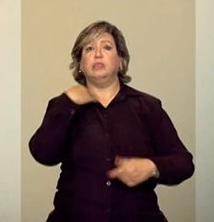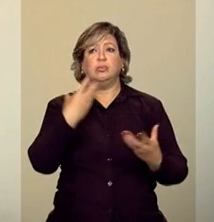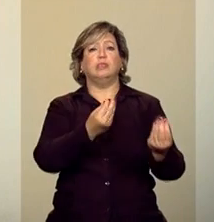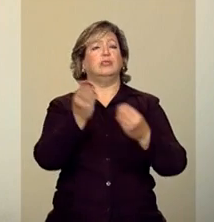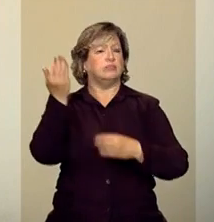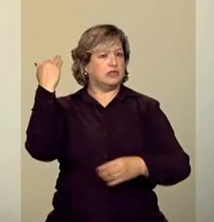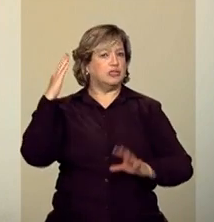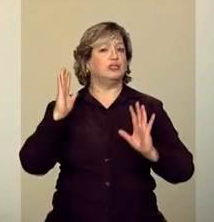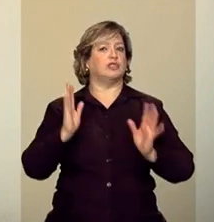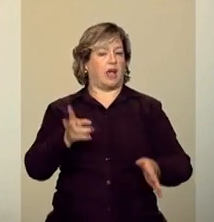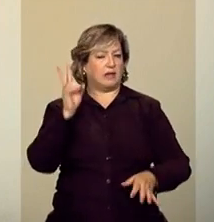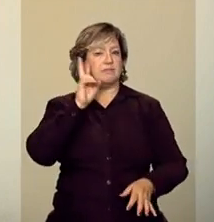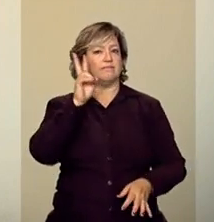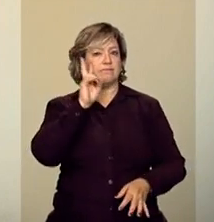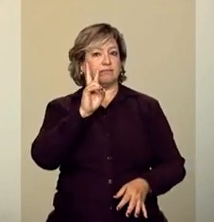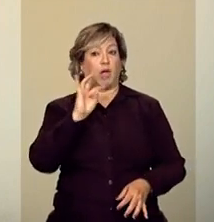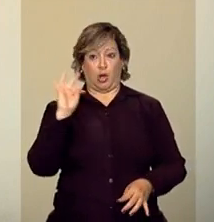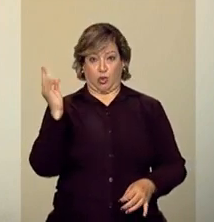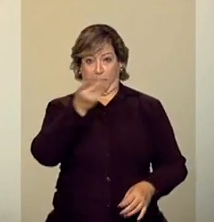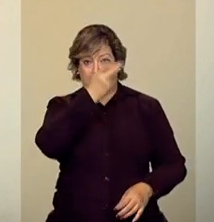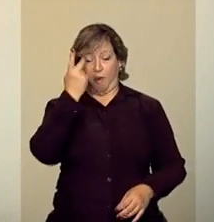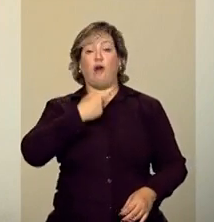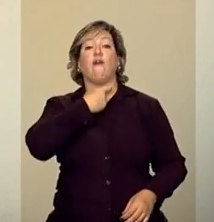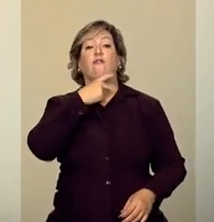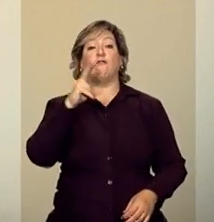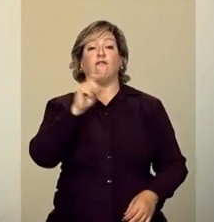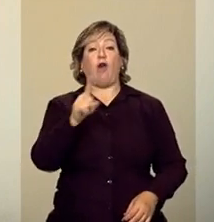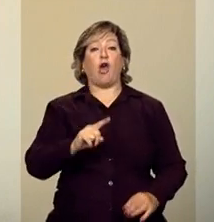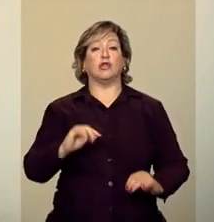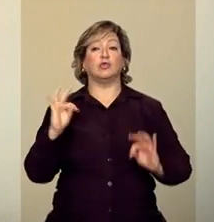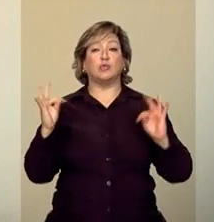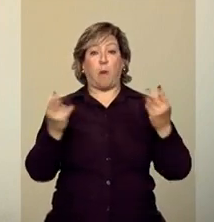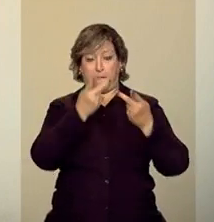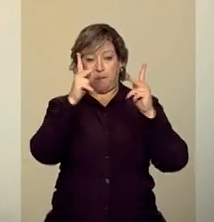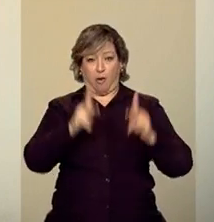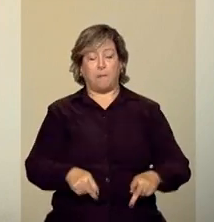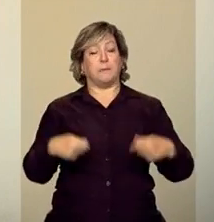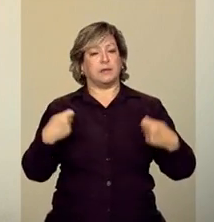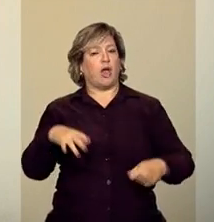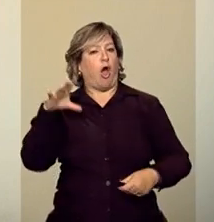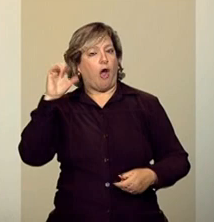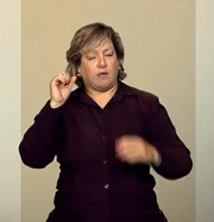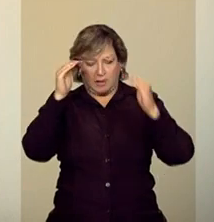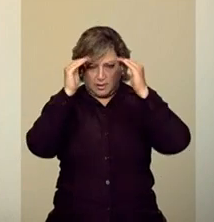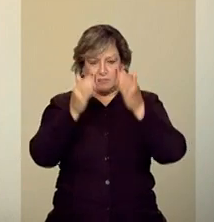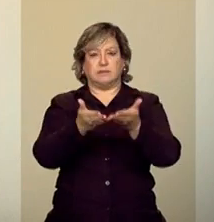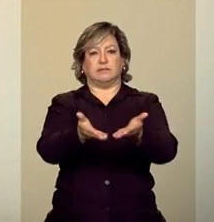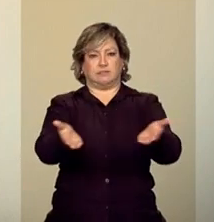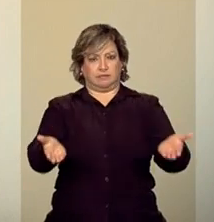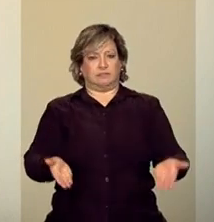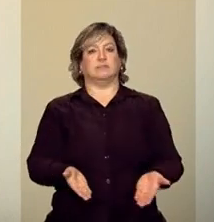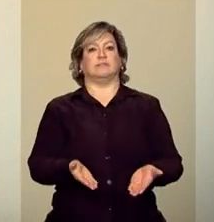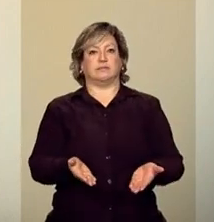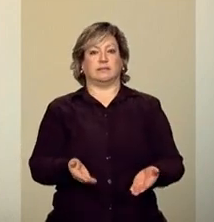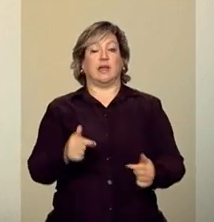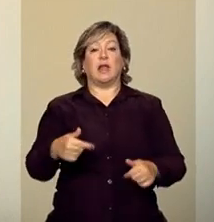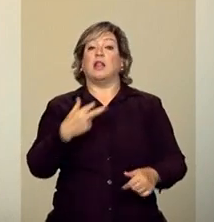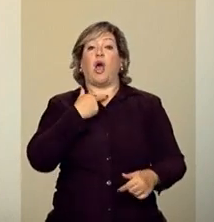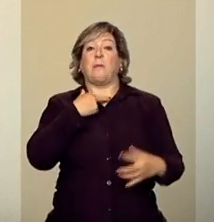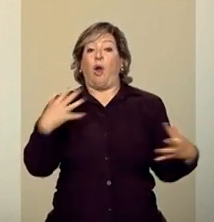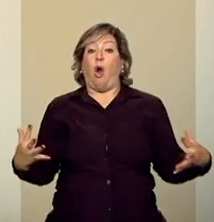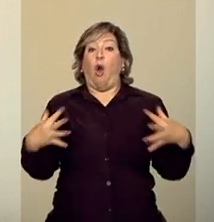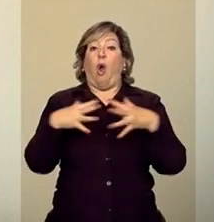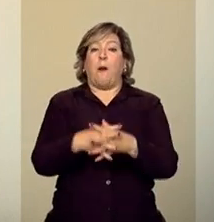isso. A voz das ruas precisa ser ouvida e respeitada. E ela não pode ser